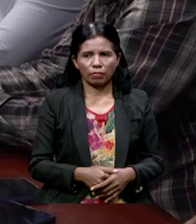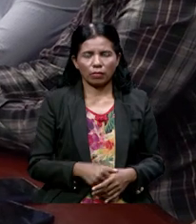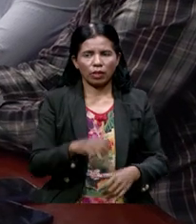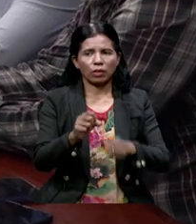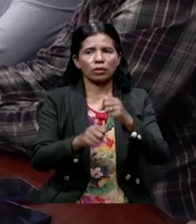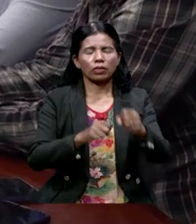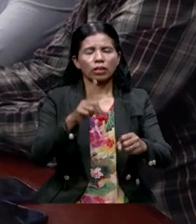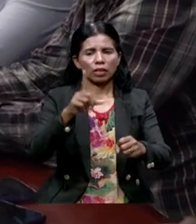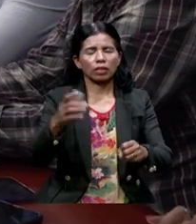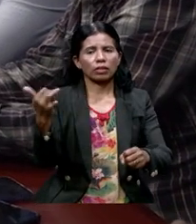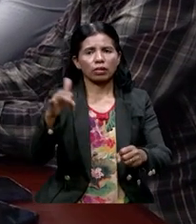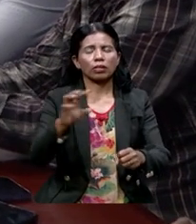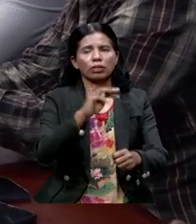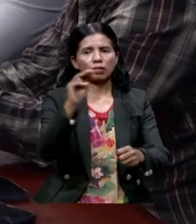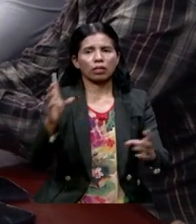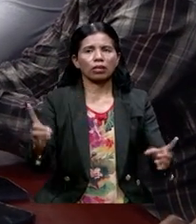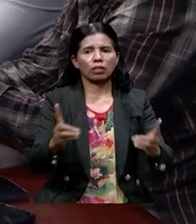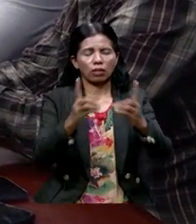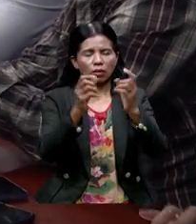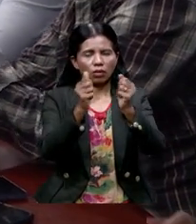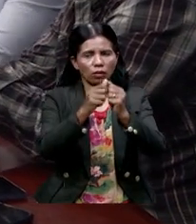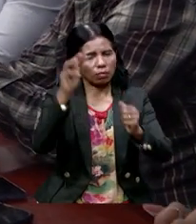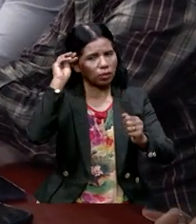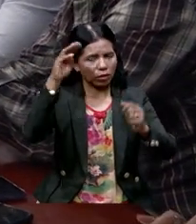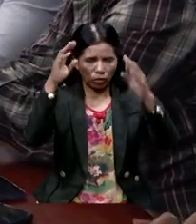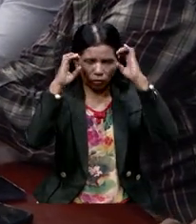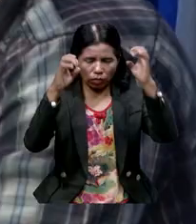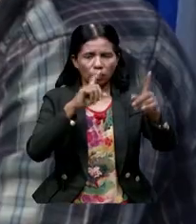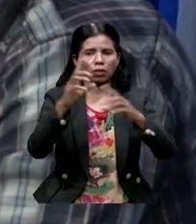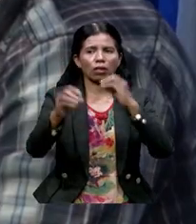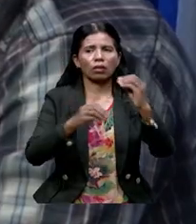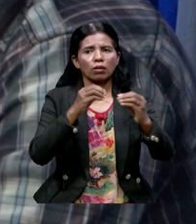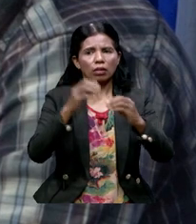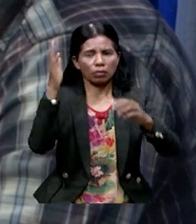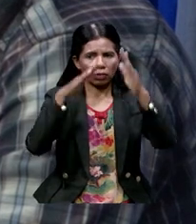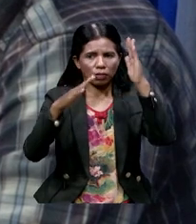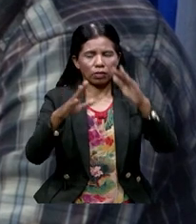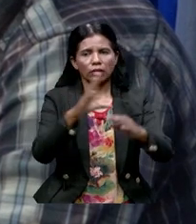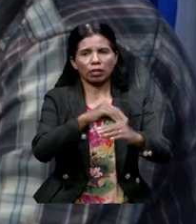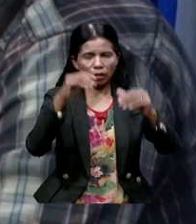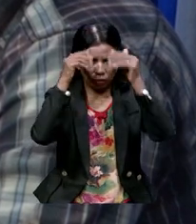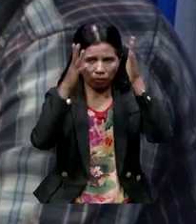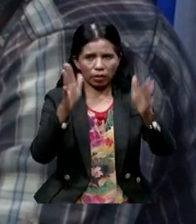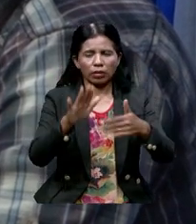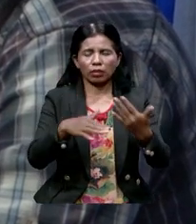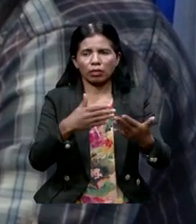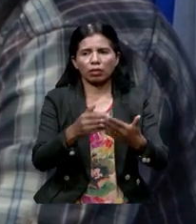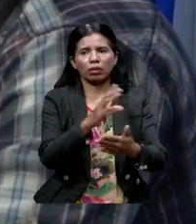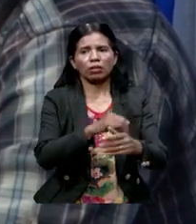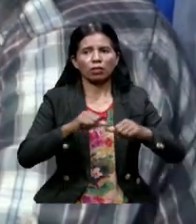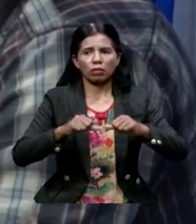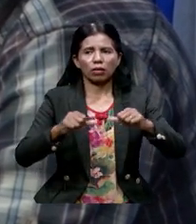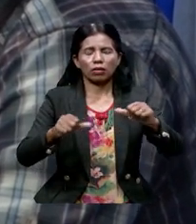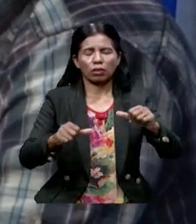Sociedade Civil, Cira, segundo a Nea Sorumalo, o Ministro da Educação, o de colher com o problema ex-professor contratado Cira, nebe continua